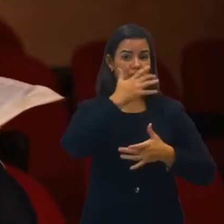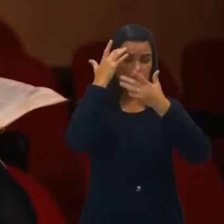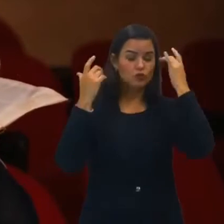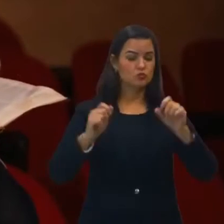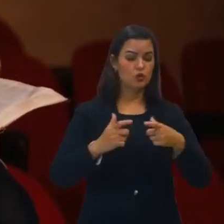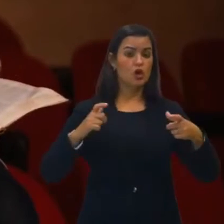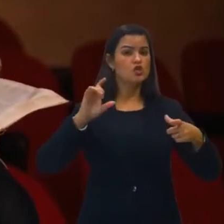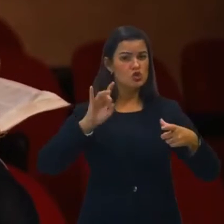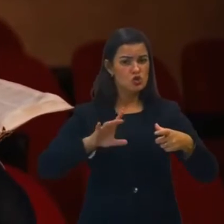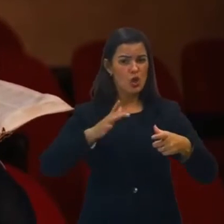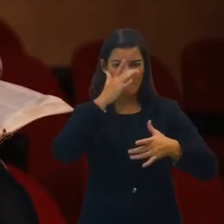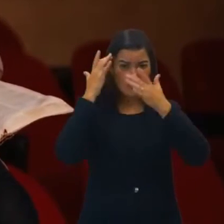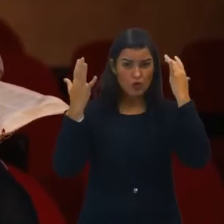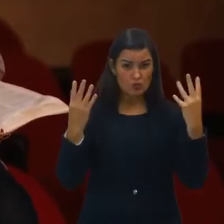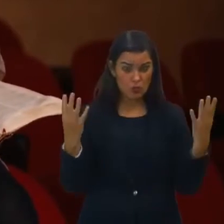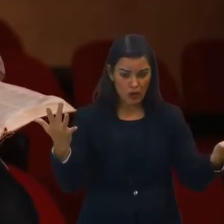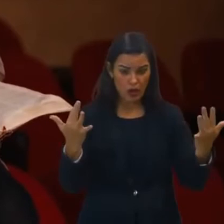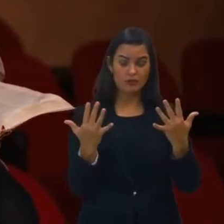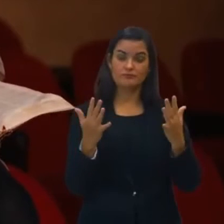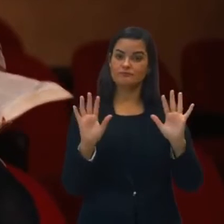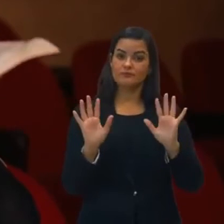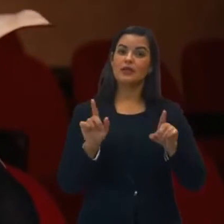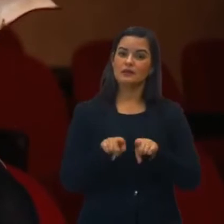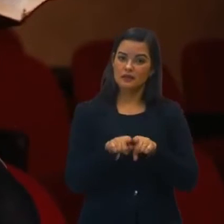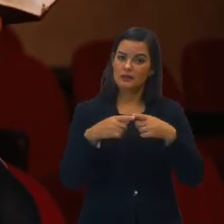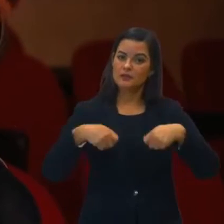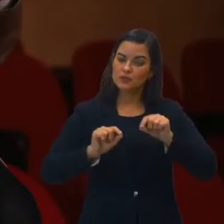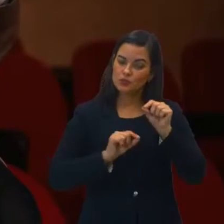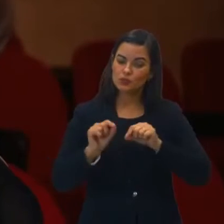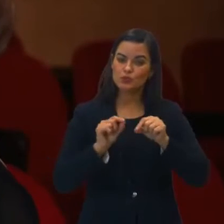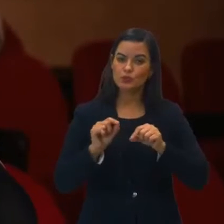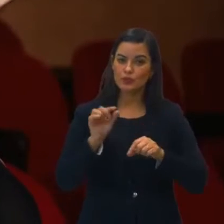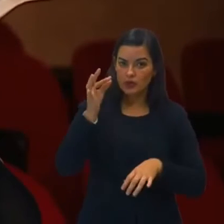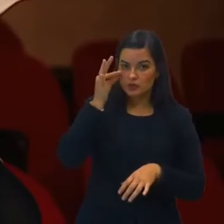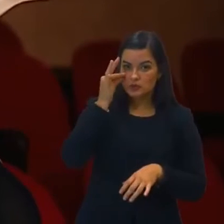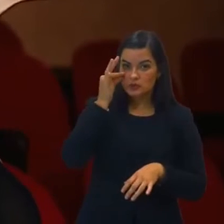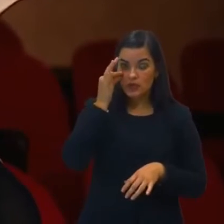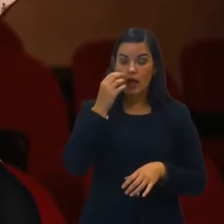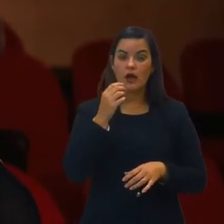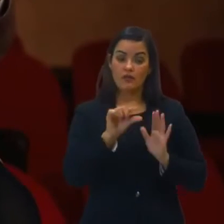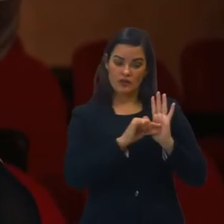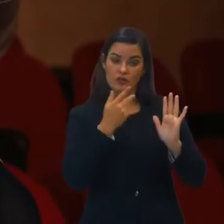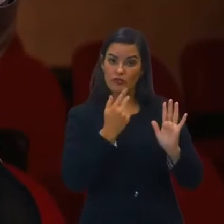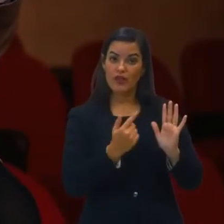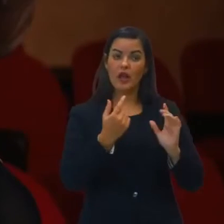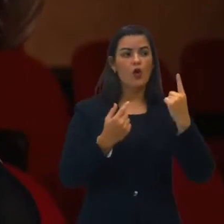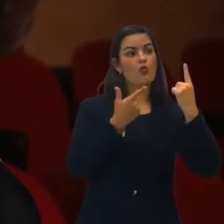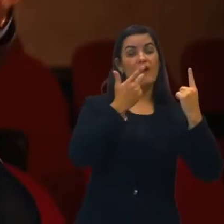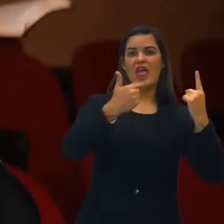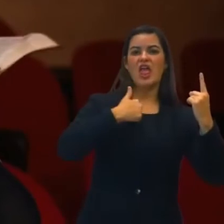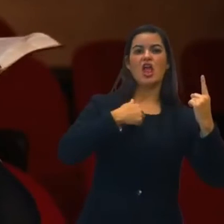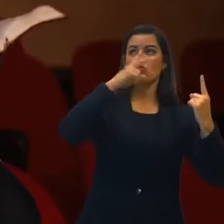crescimento numérico, mas é testemunho dos crentes. O versículo 5 diz que um dirá: eu sou do Senhor. O outro